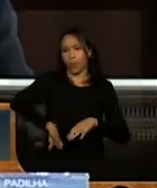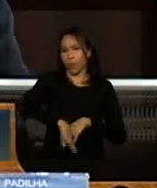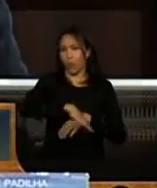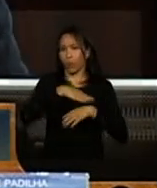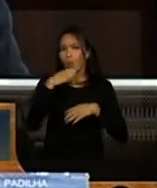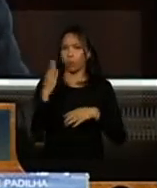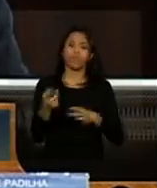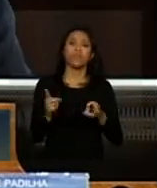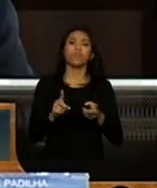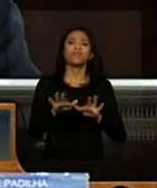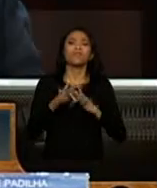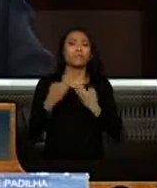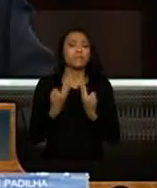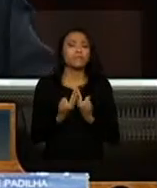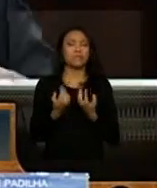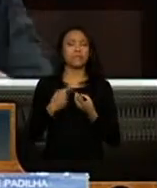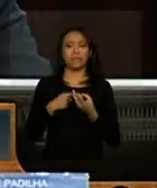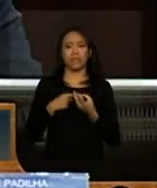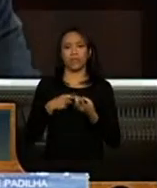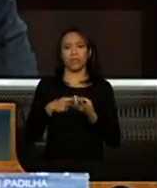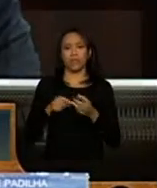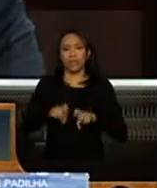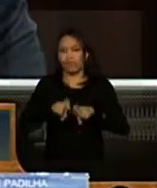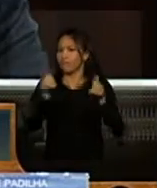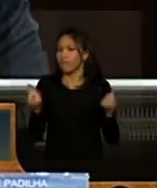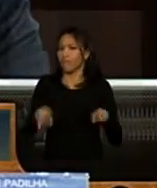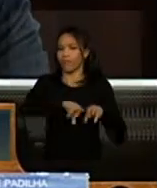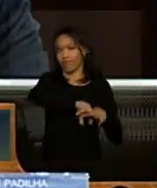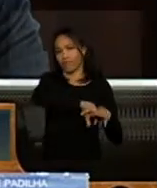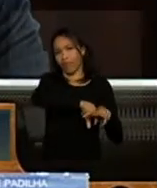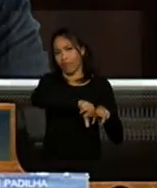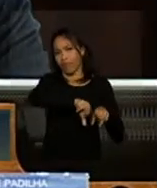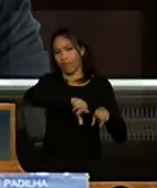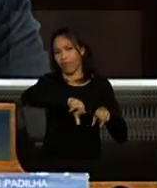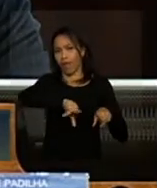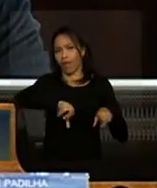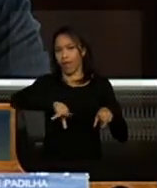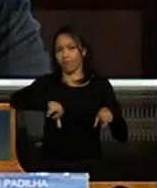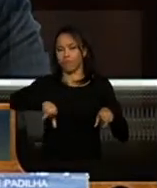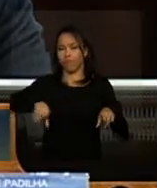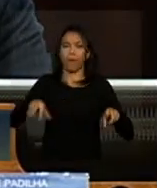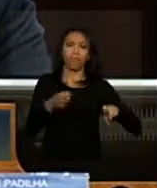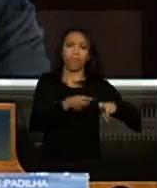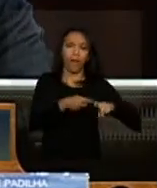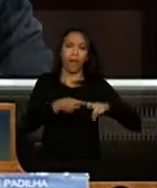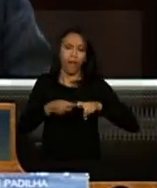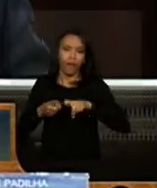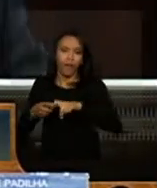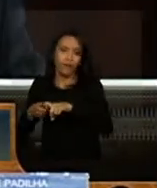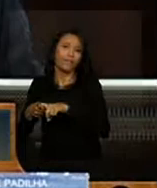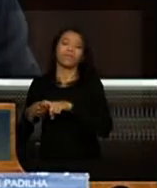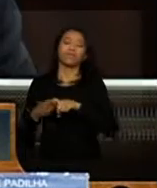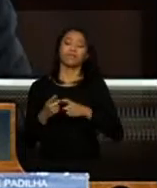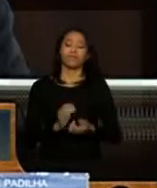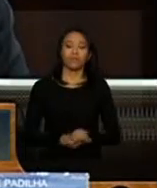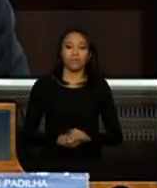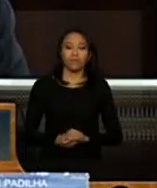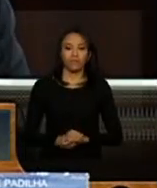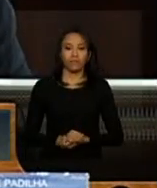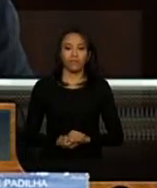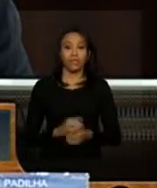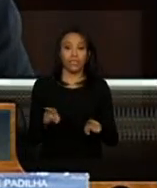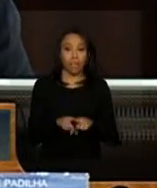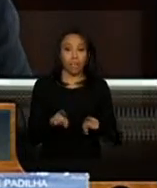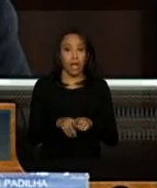intensivistas, médicos de família, ginecobstetras, né, os pediatras que são neonatologistas,